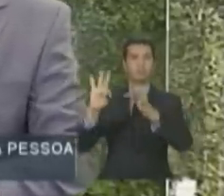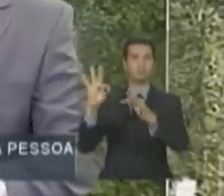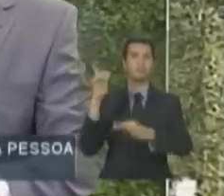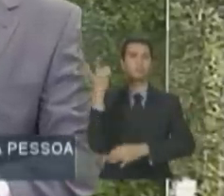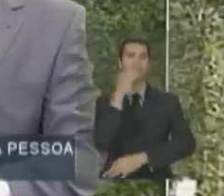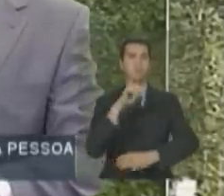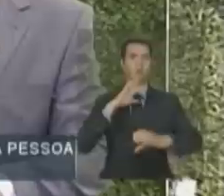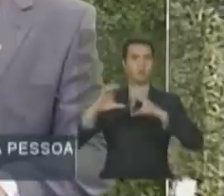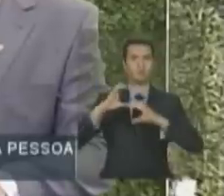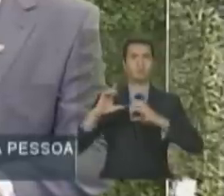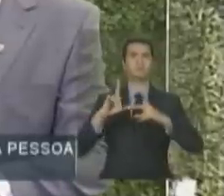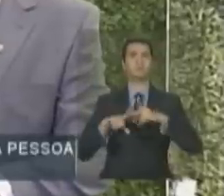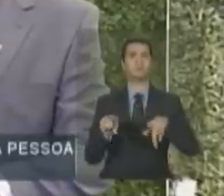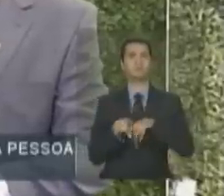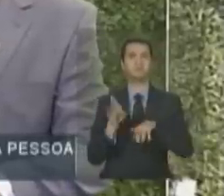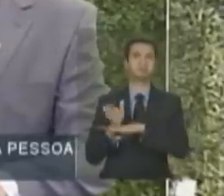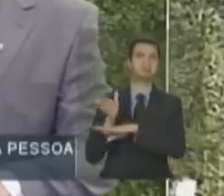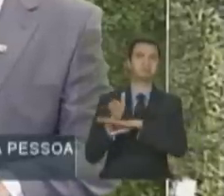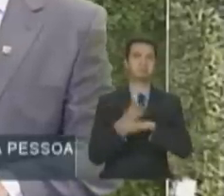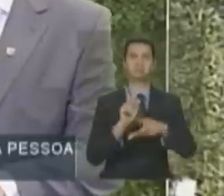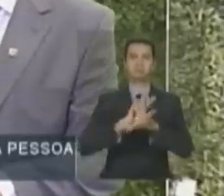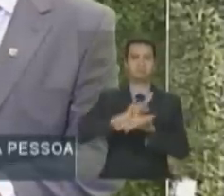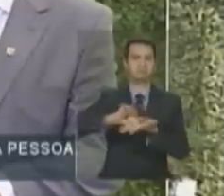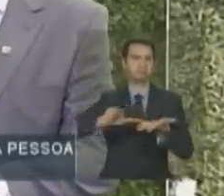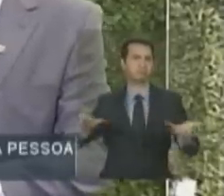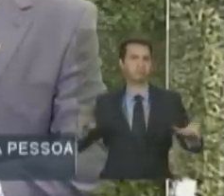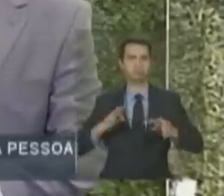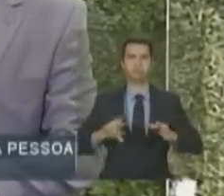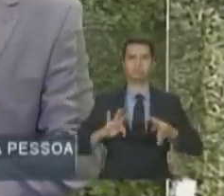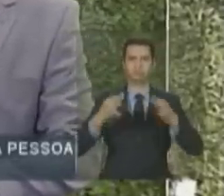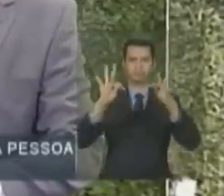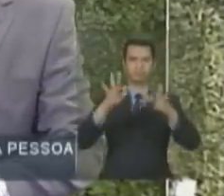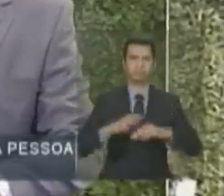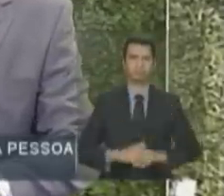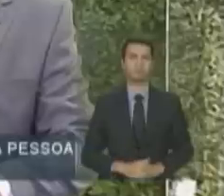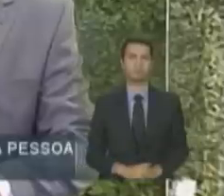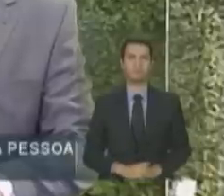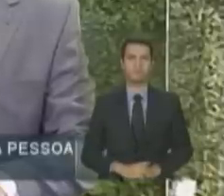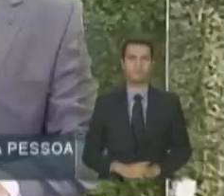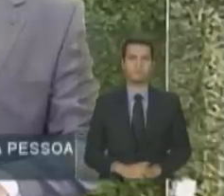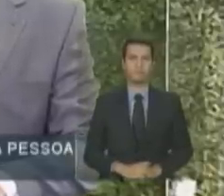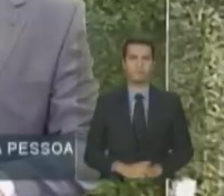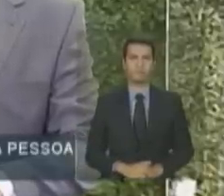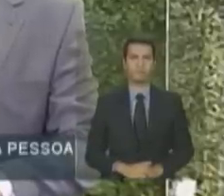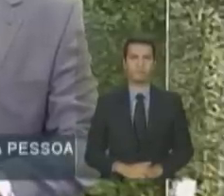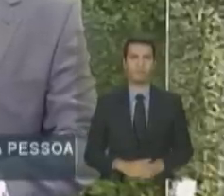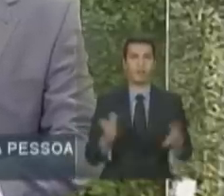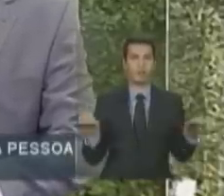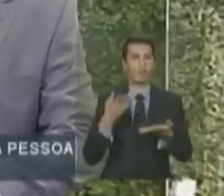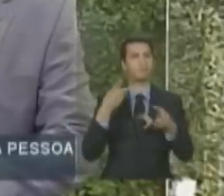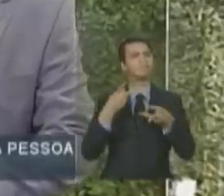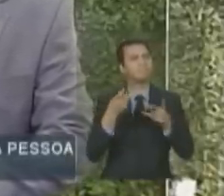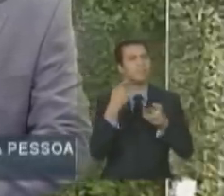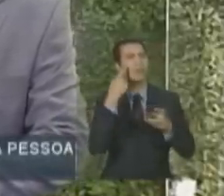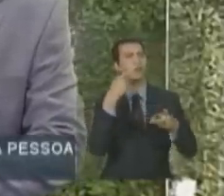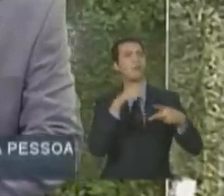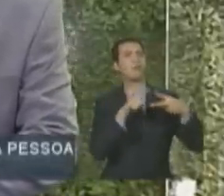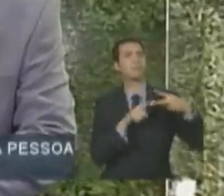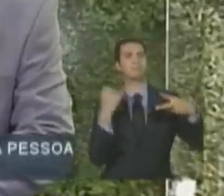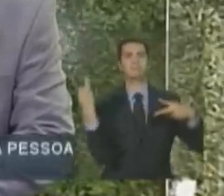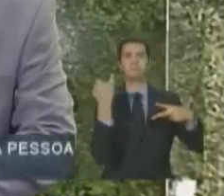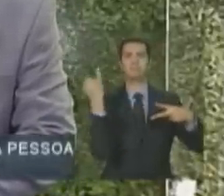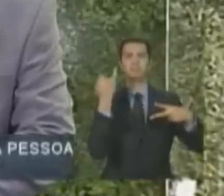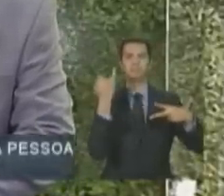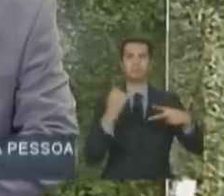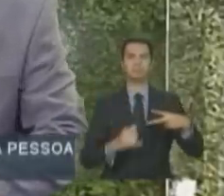comunicação, mobilidade, enfim, todo o aparato tecnológico. E aí vejam que coisa importante. A